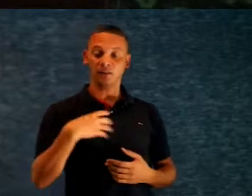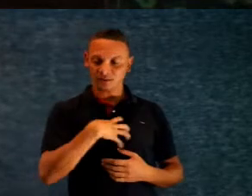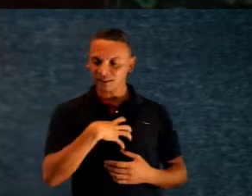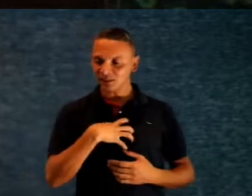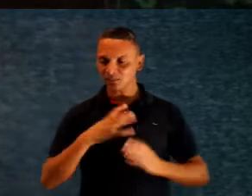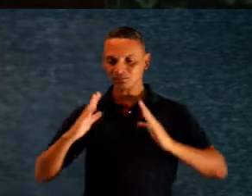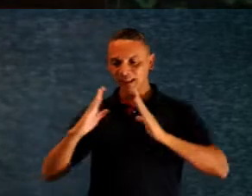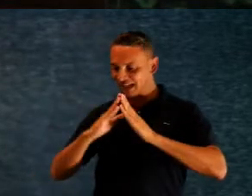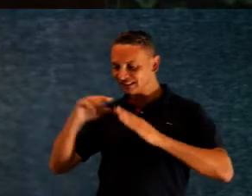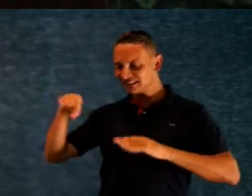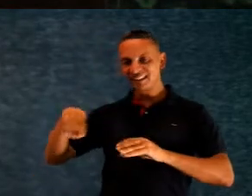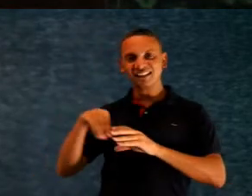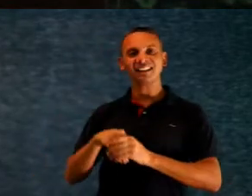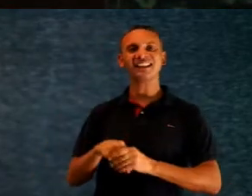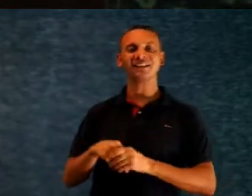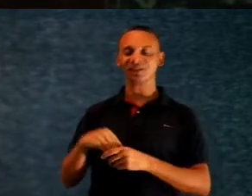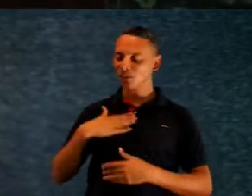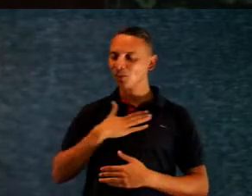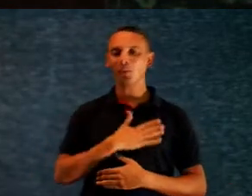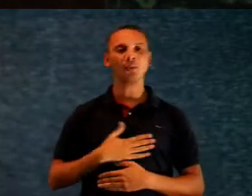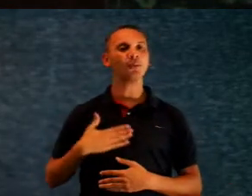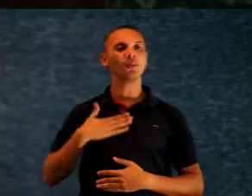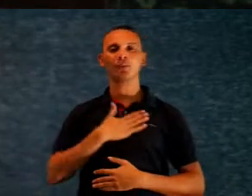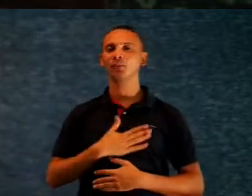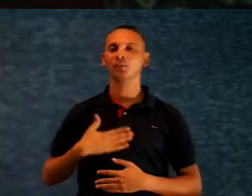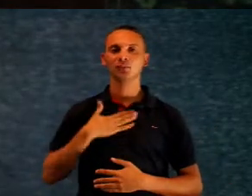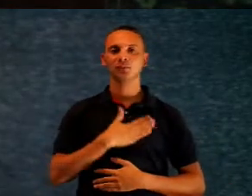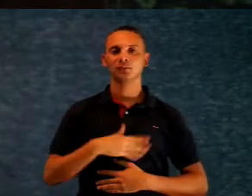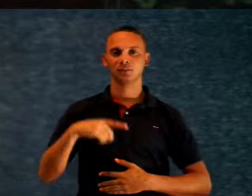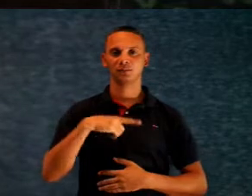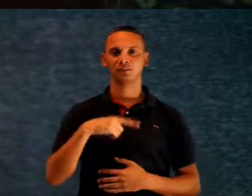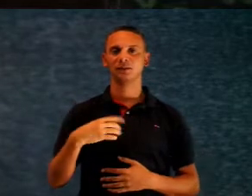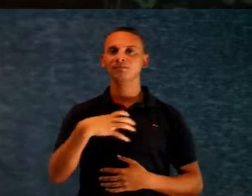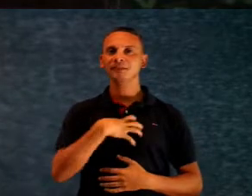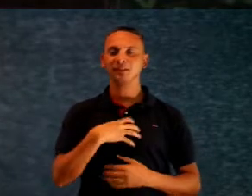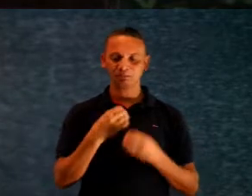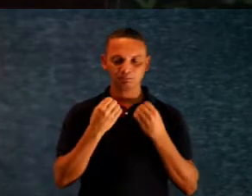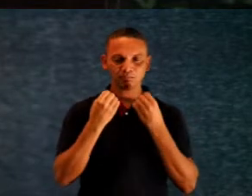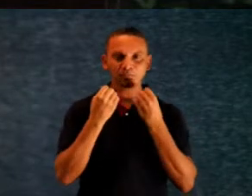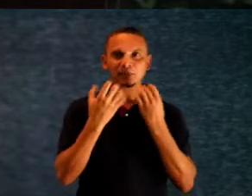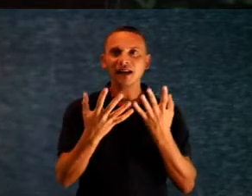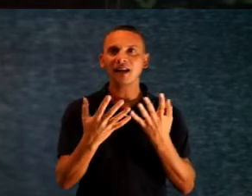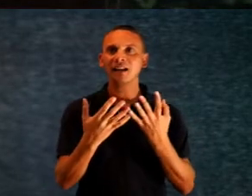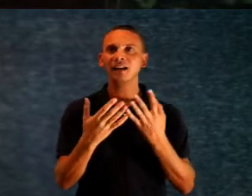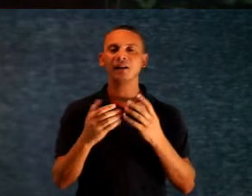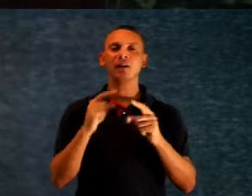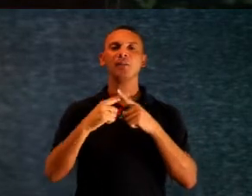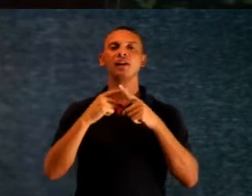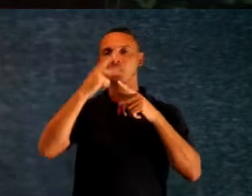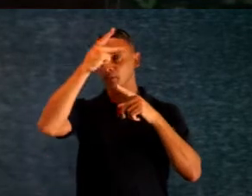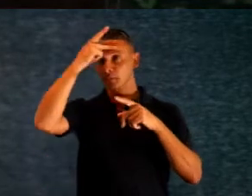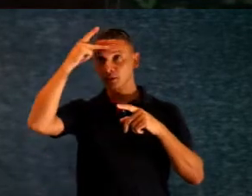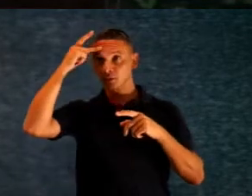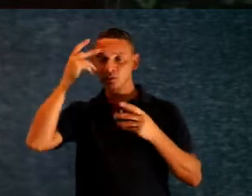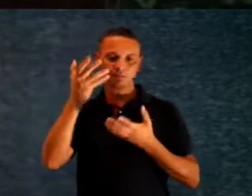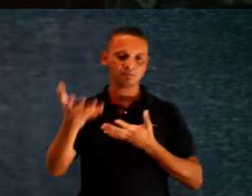me sinto tão à vontade nesta casa, me sinto tão bem pela maneira cordial, afetuosa,